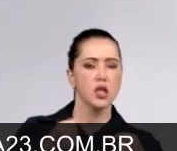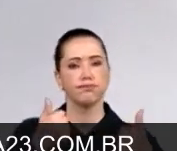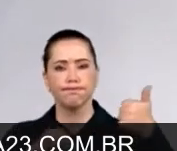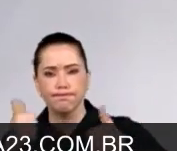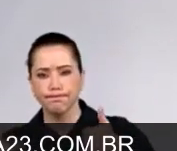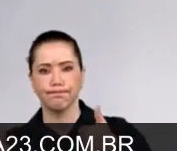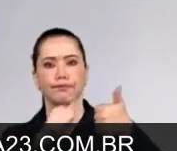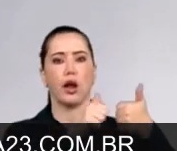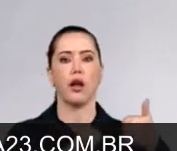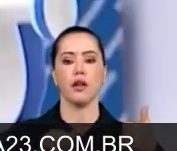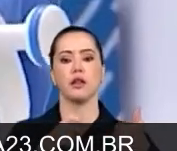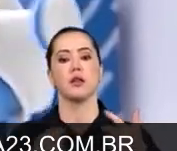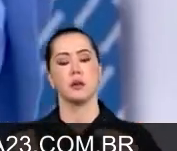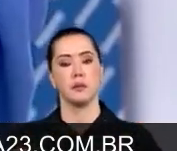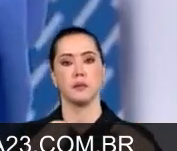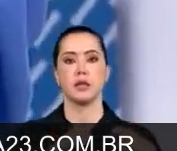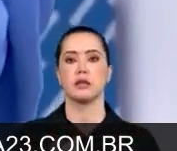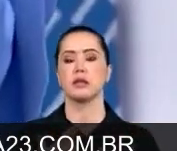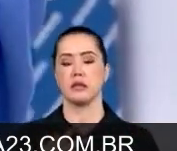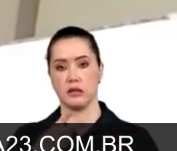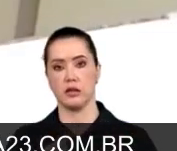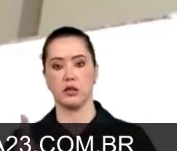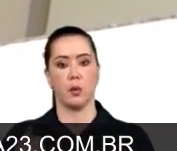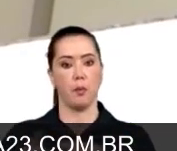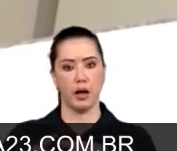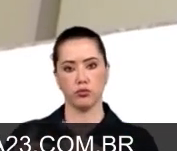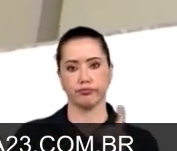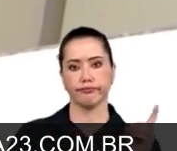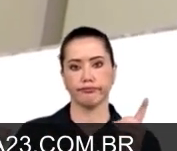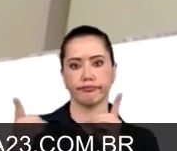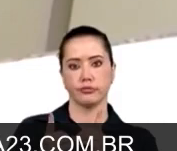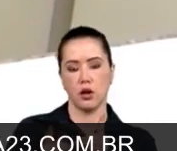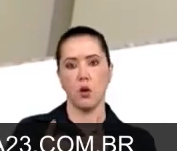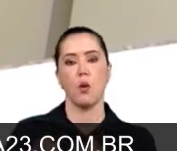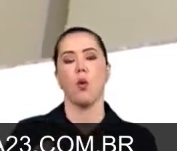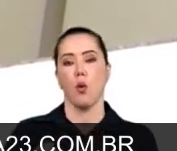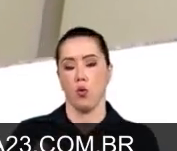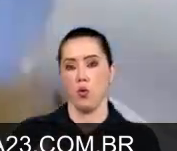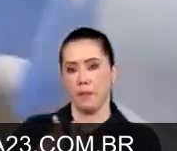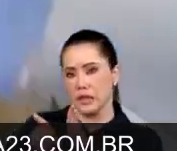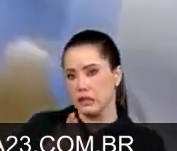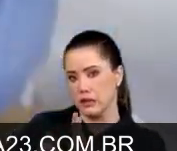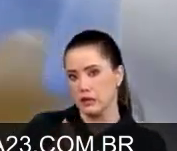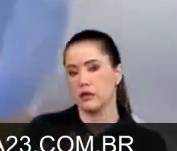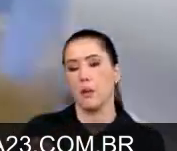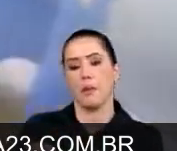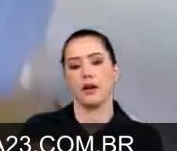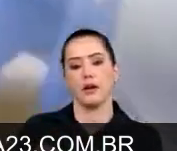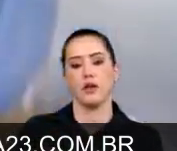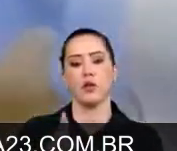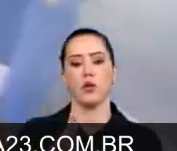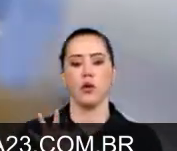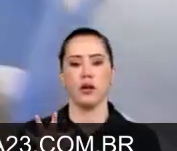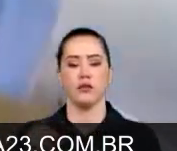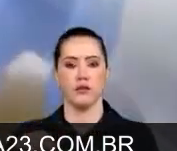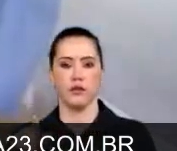serão submetidos a avaliações clínicas. O estudo será financiado pela UFMG, pelo Ministério da